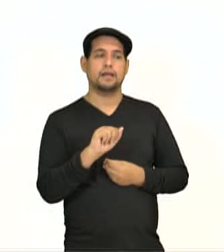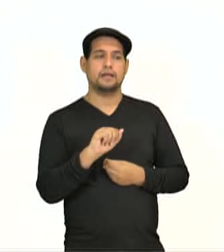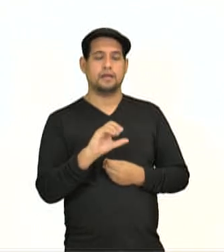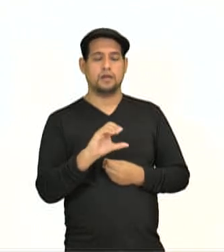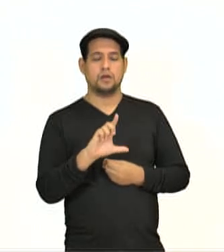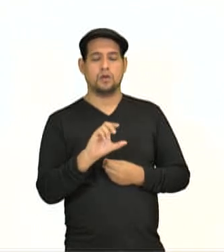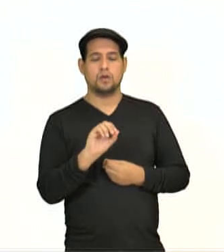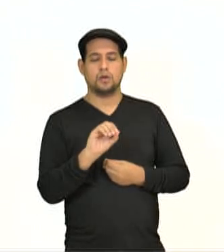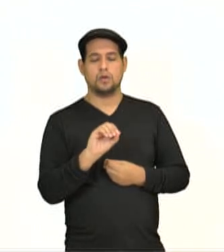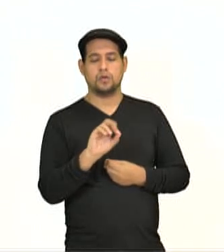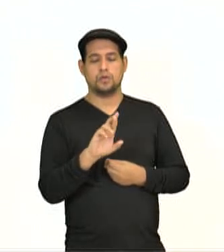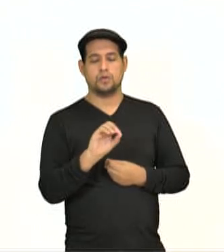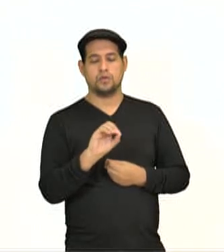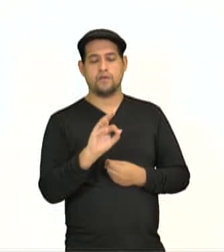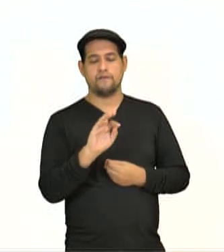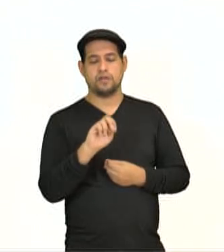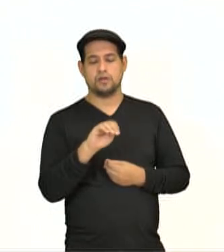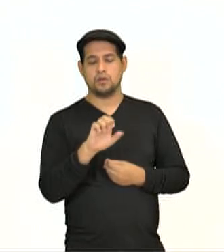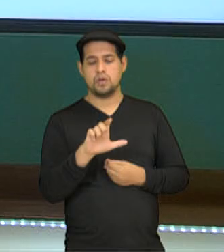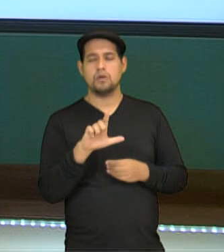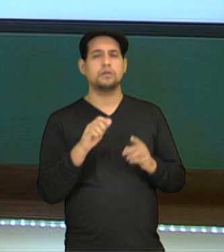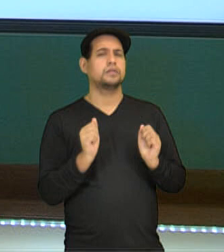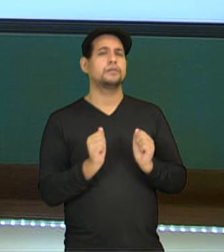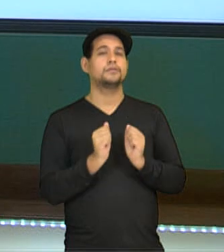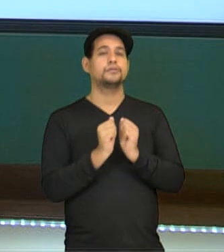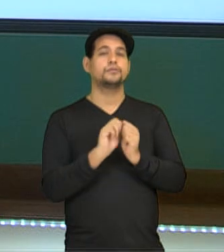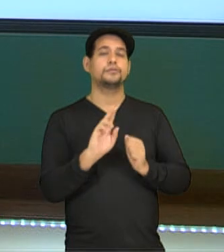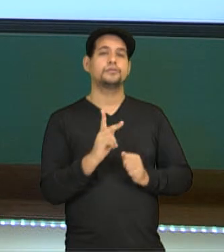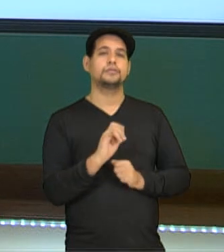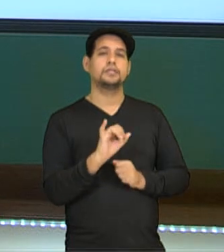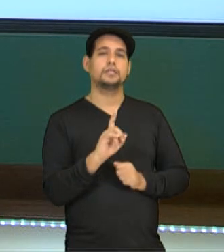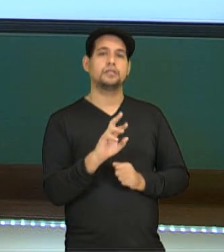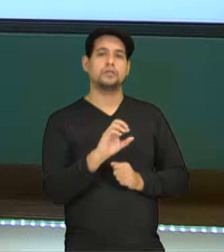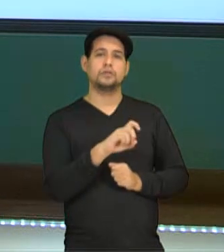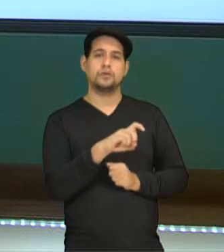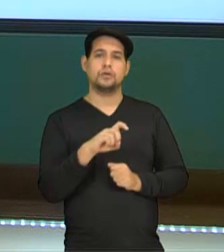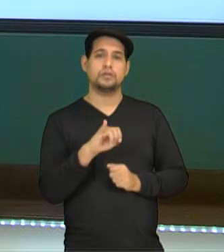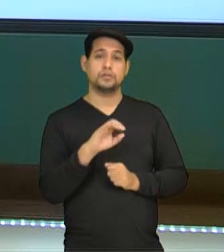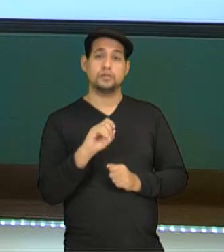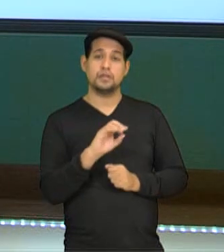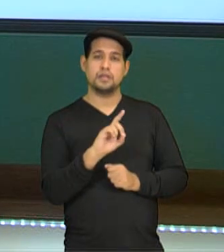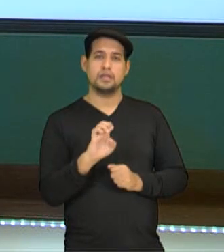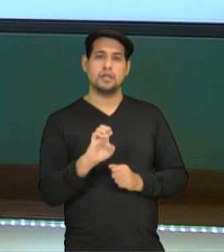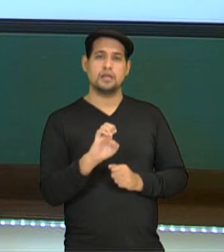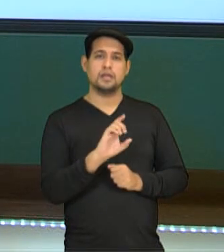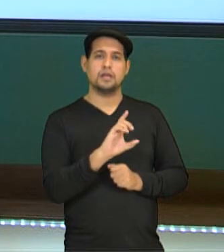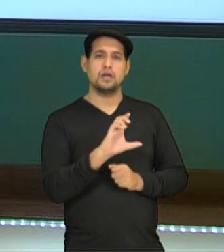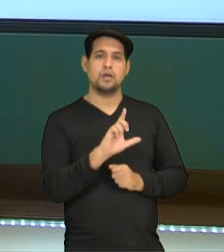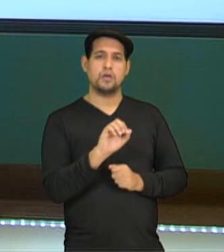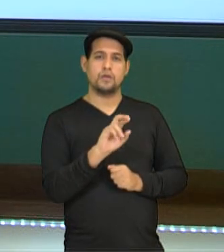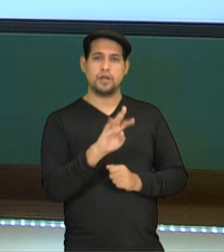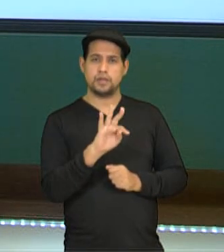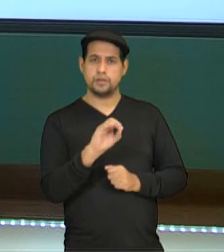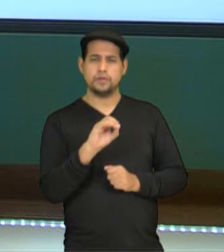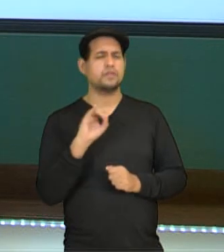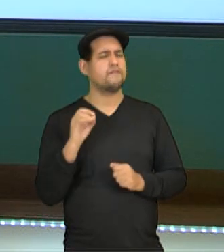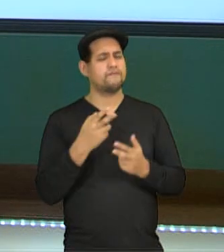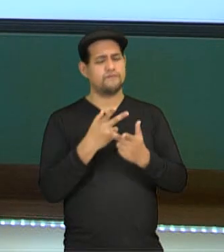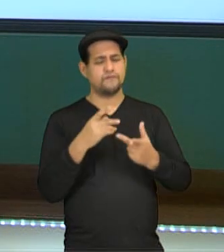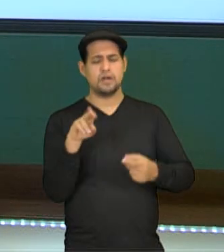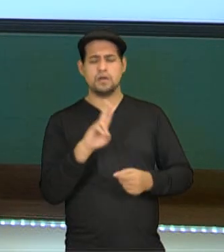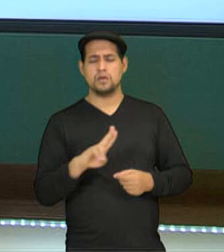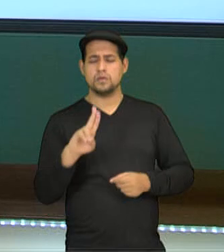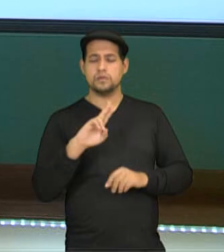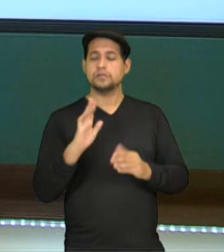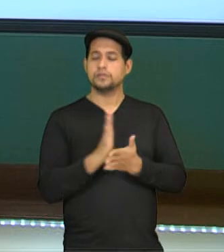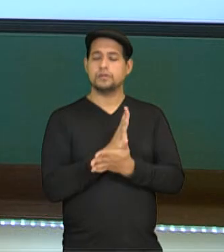paraclorofenol, seguido por hidrólise de cloreto. Muito bem, então várias aplicações